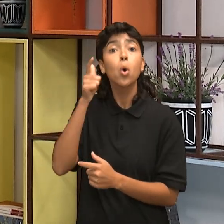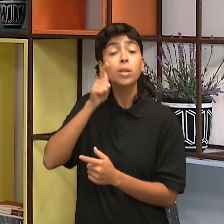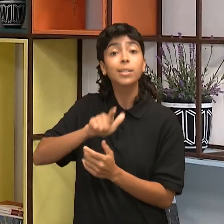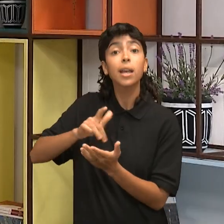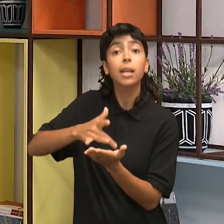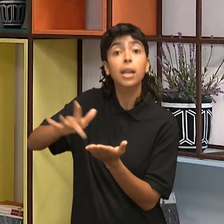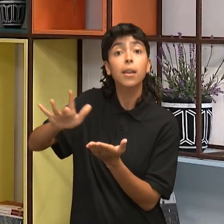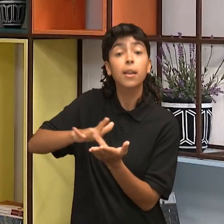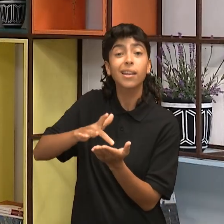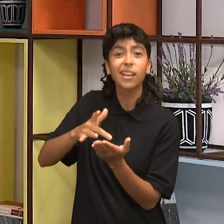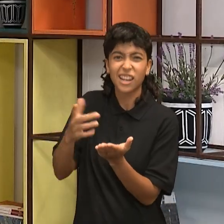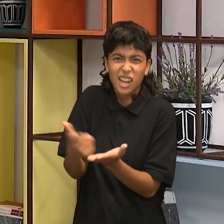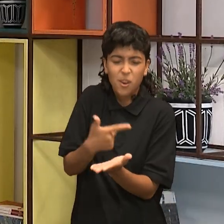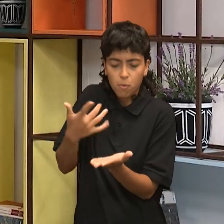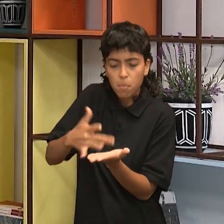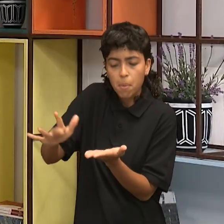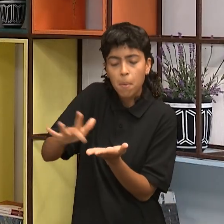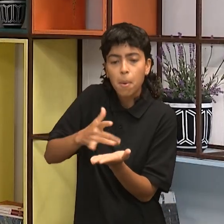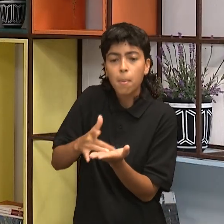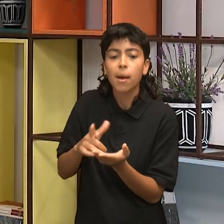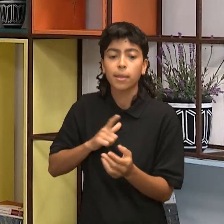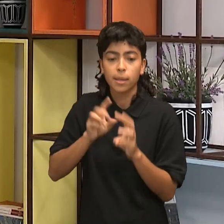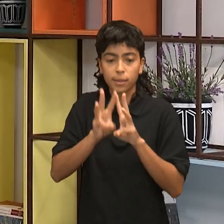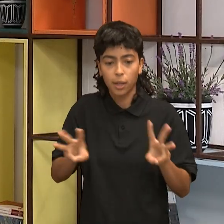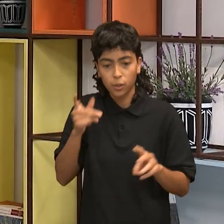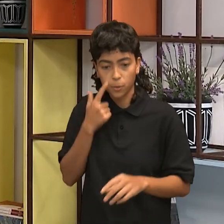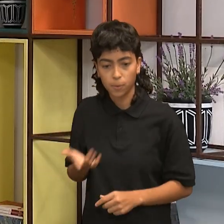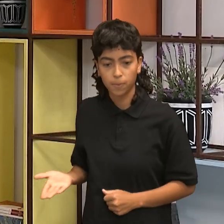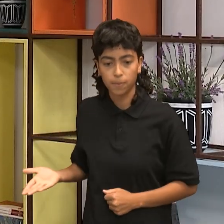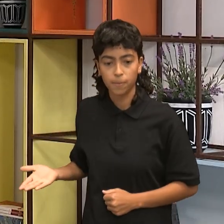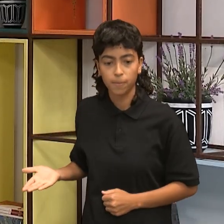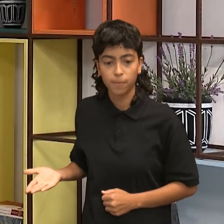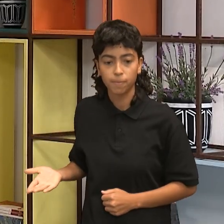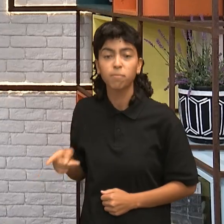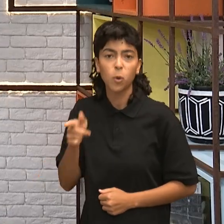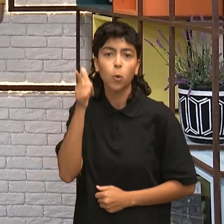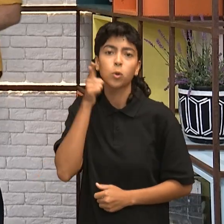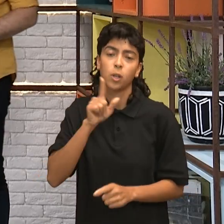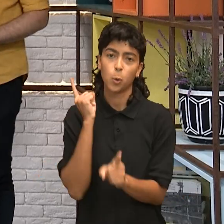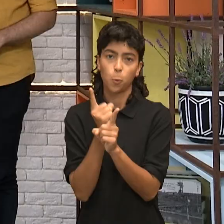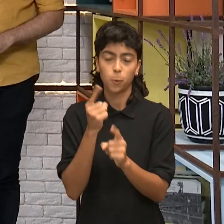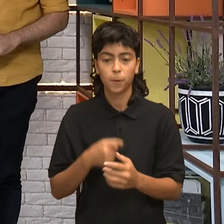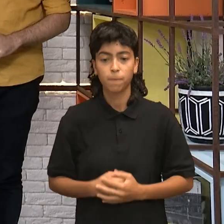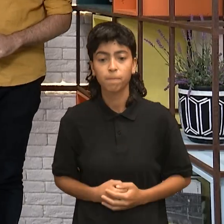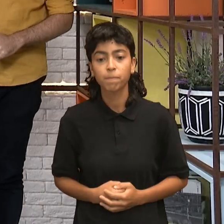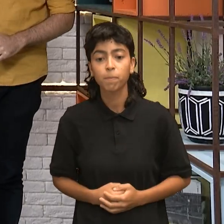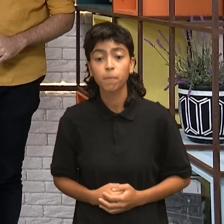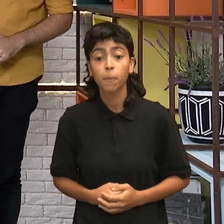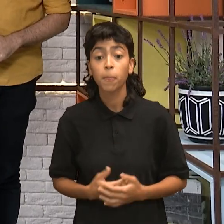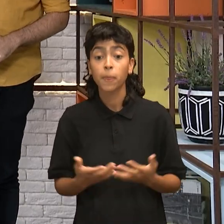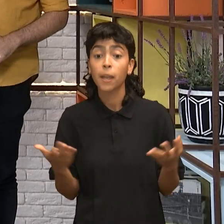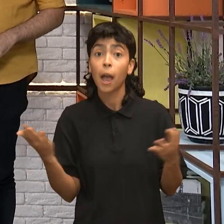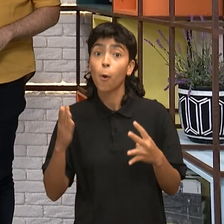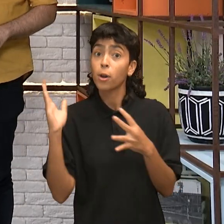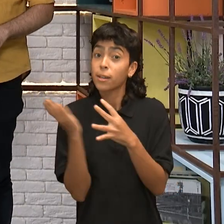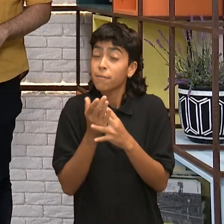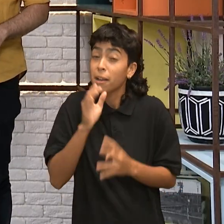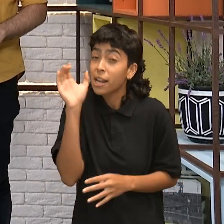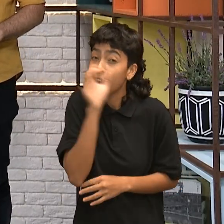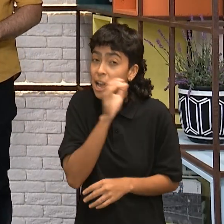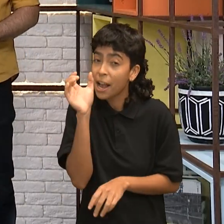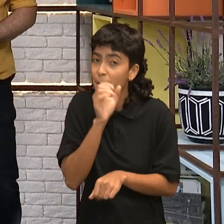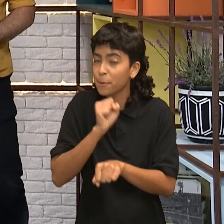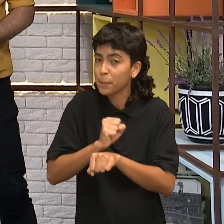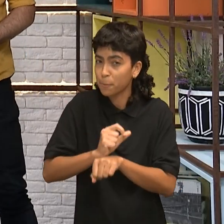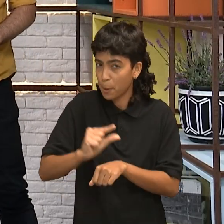site portaldelivros.ufg.br. E o Mundo UFG vai agora para um breve intervalo, mas